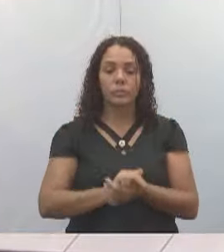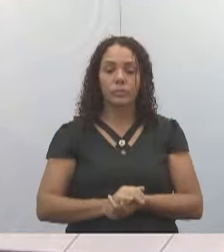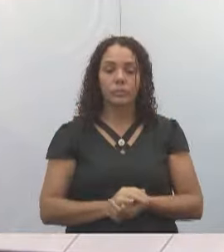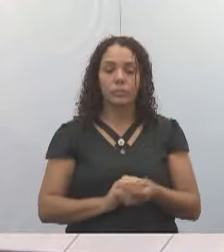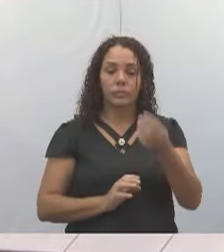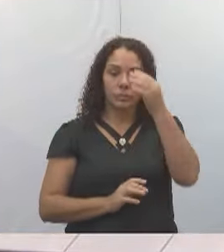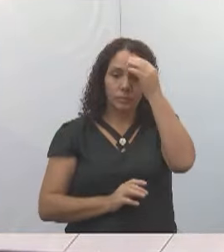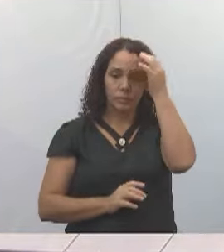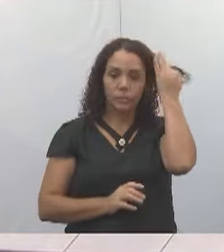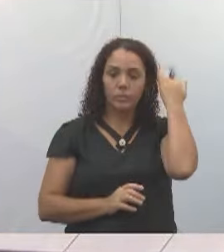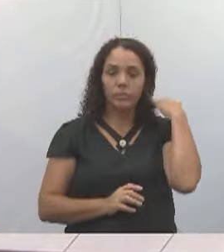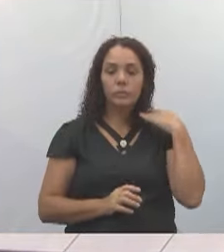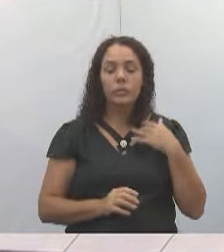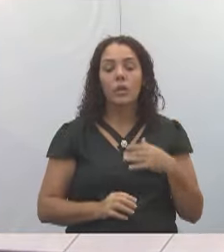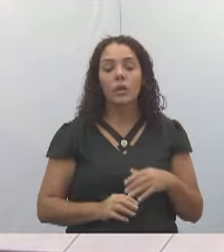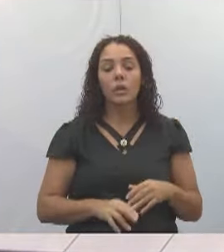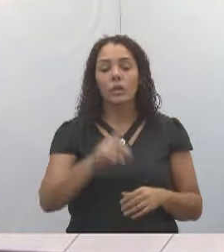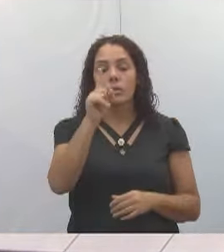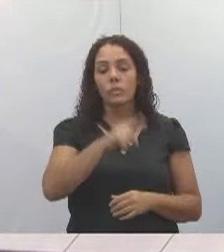O veto continua em discussão.